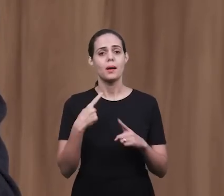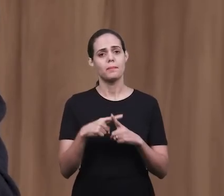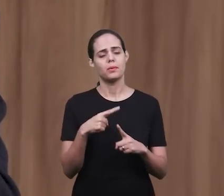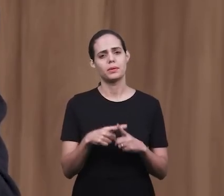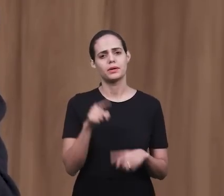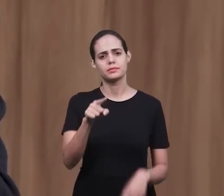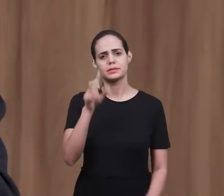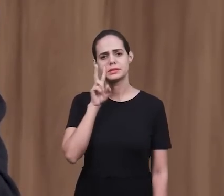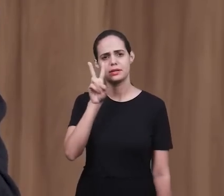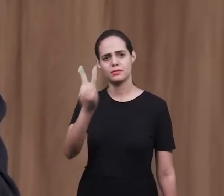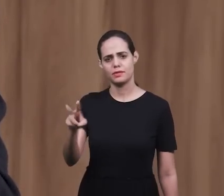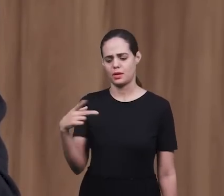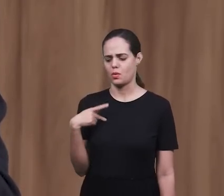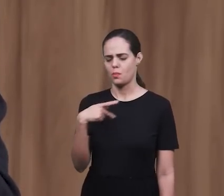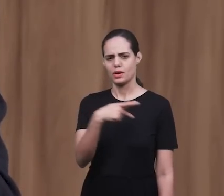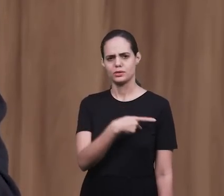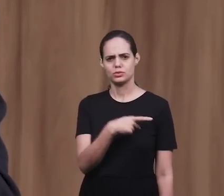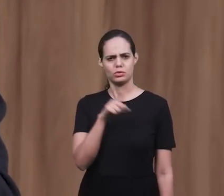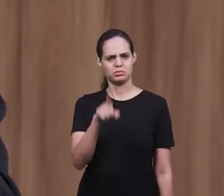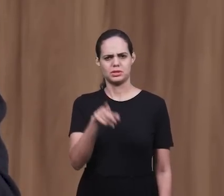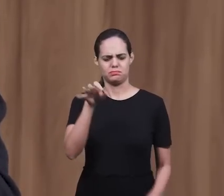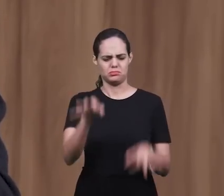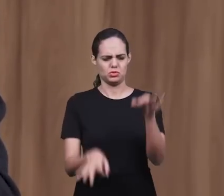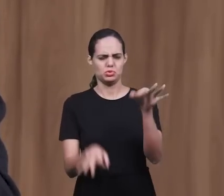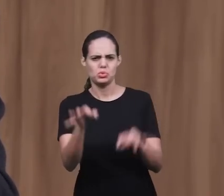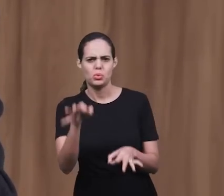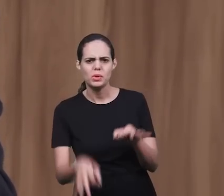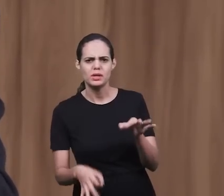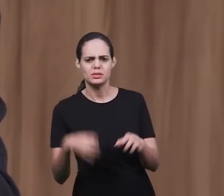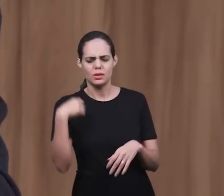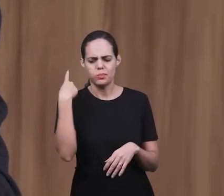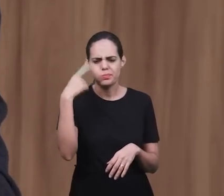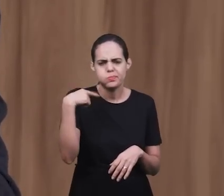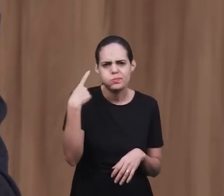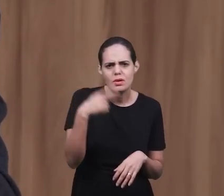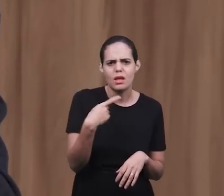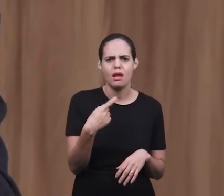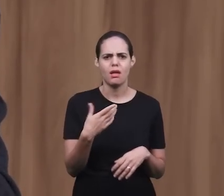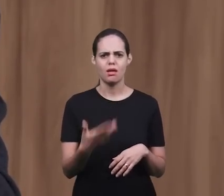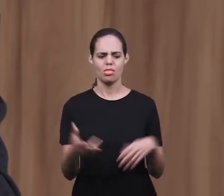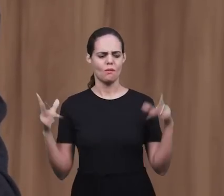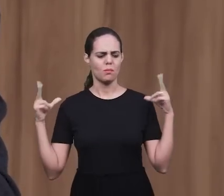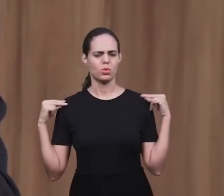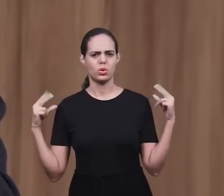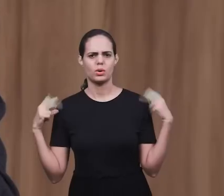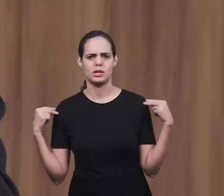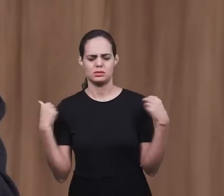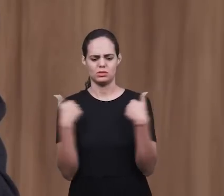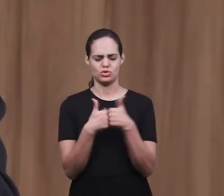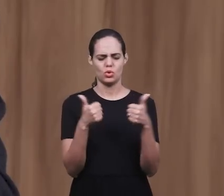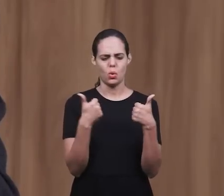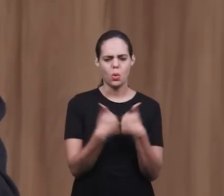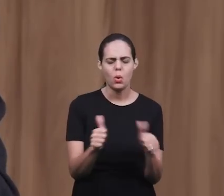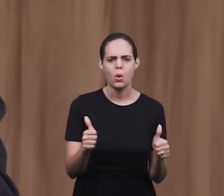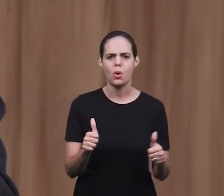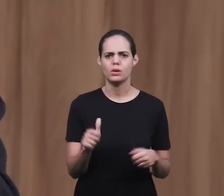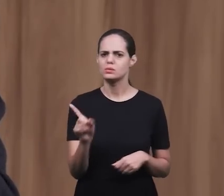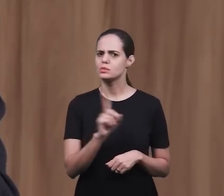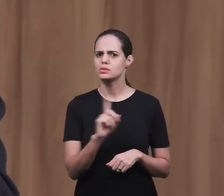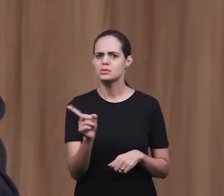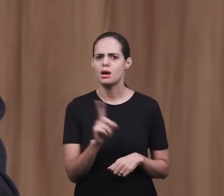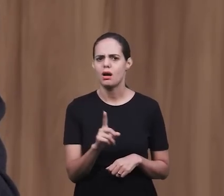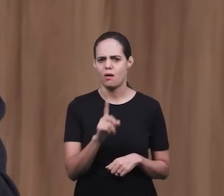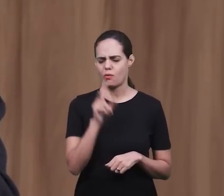pastor, não está vendo ali um juiz de direito, não está vendo ali um motorista de ônibus, está vendo ali um